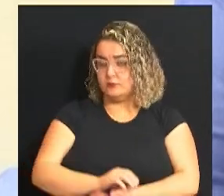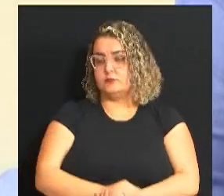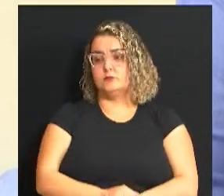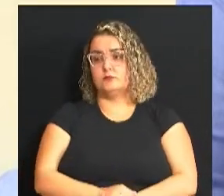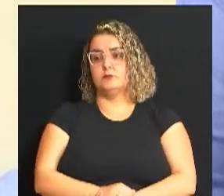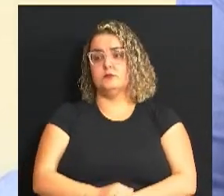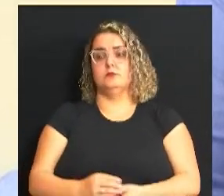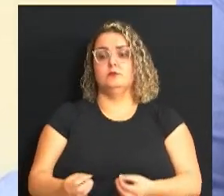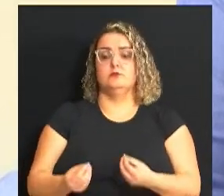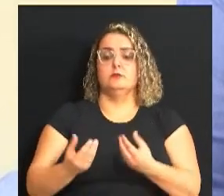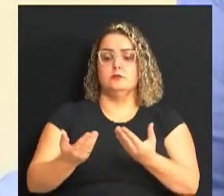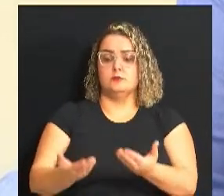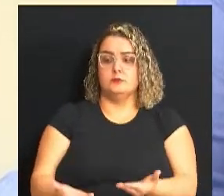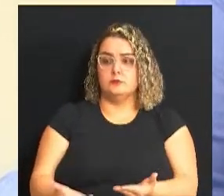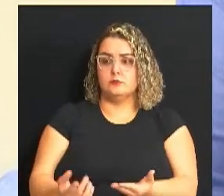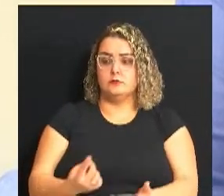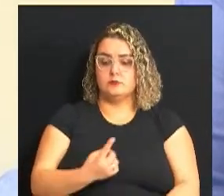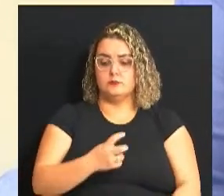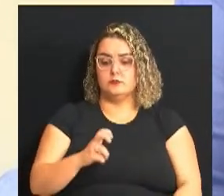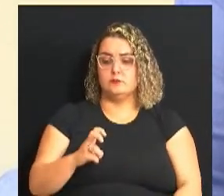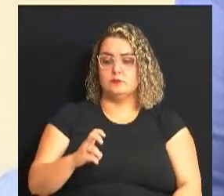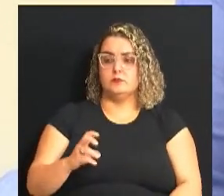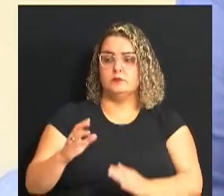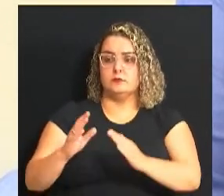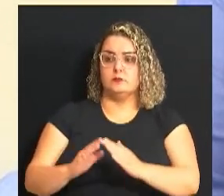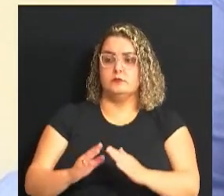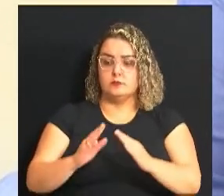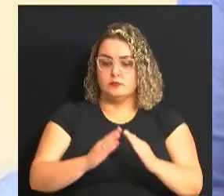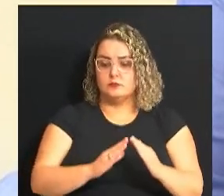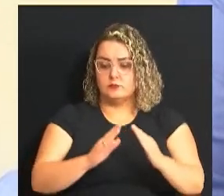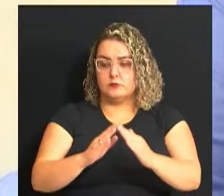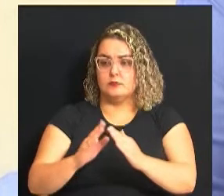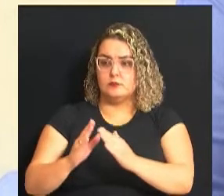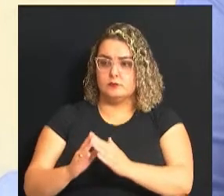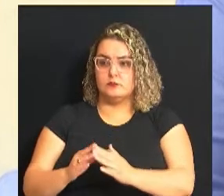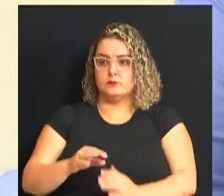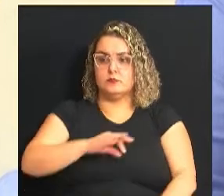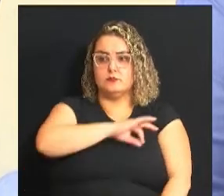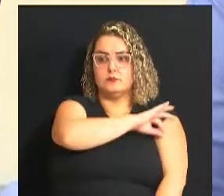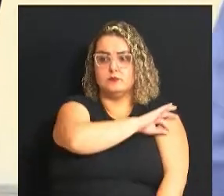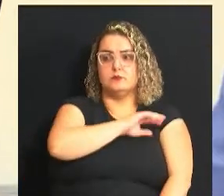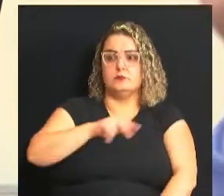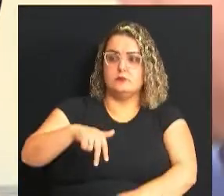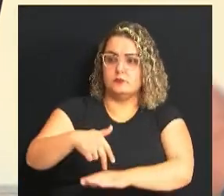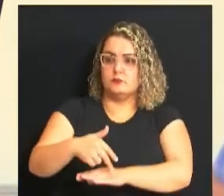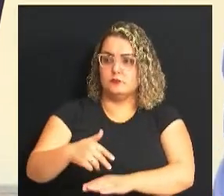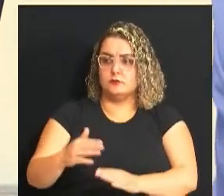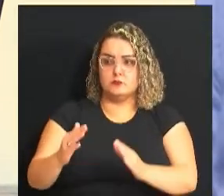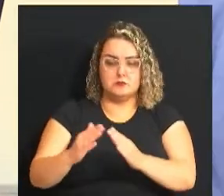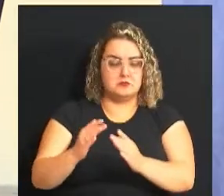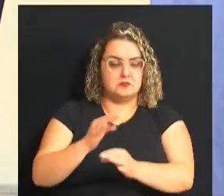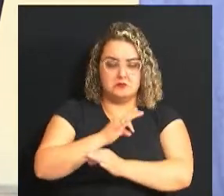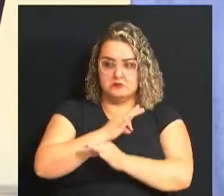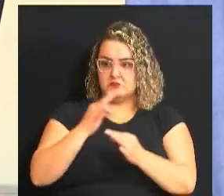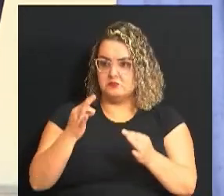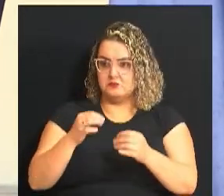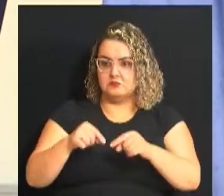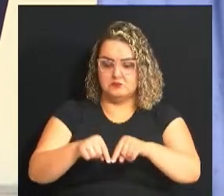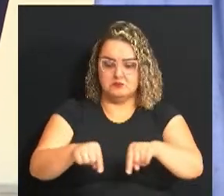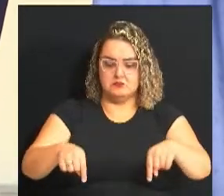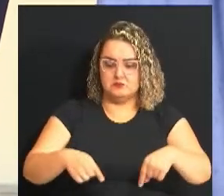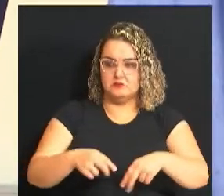entregar aí umas 15 casas de contrapartida, o prefeito foi, casas ótimas, está com sala,